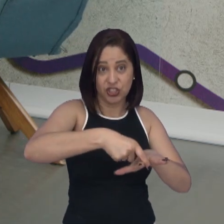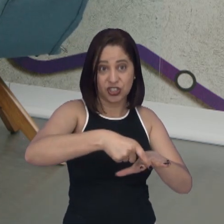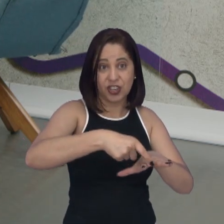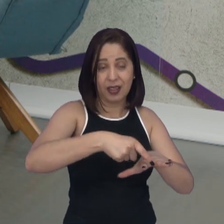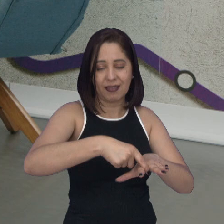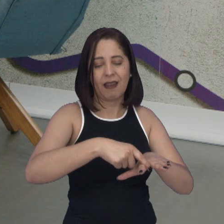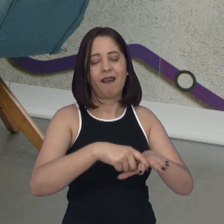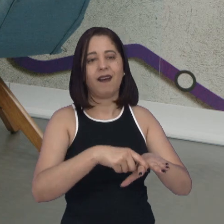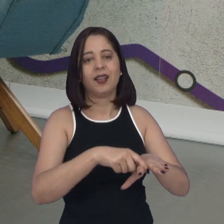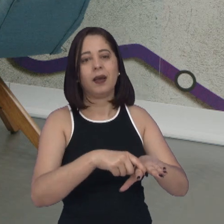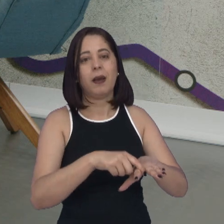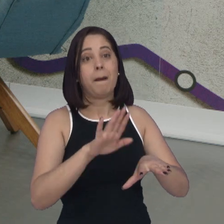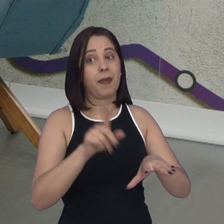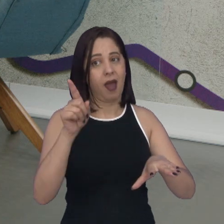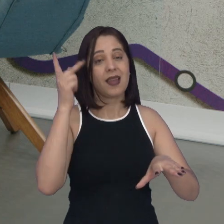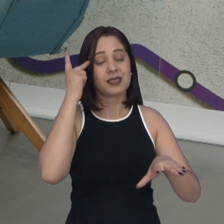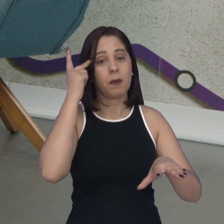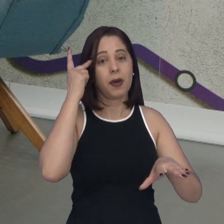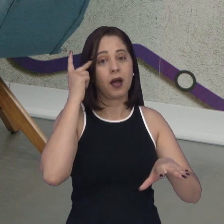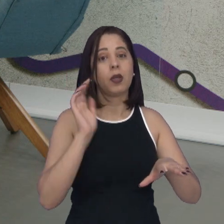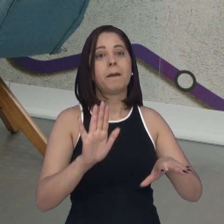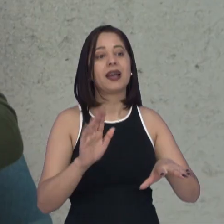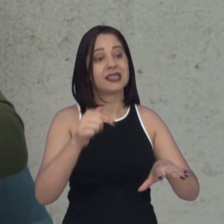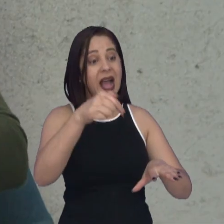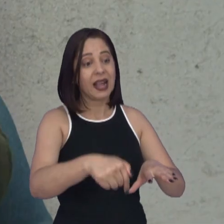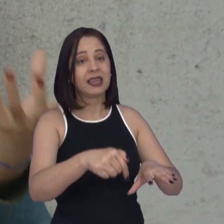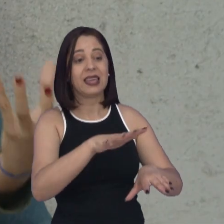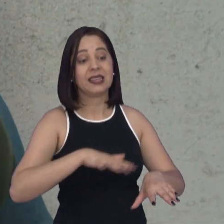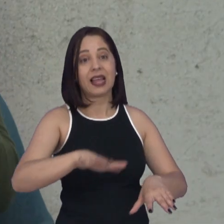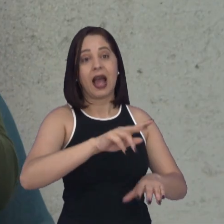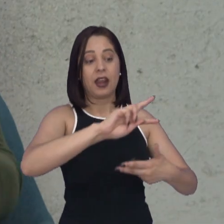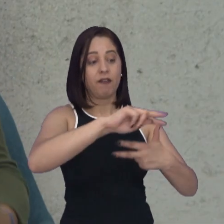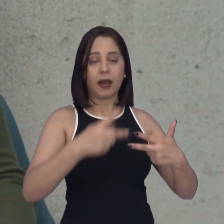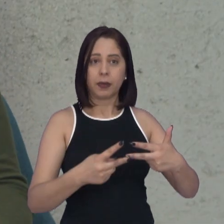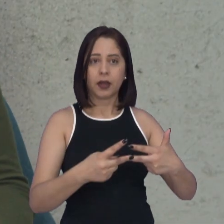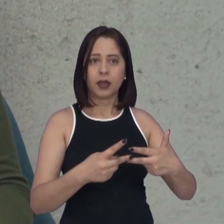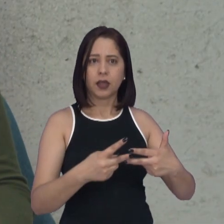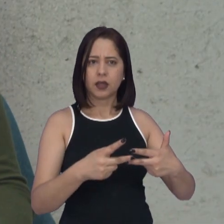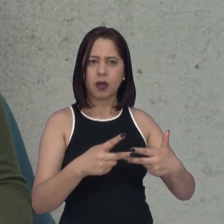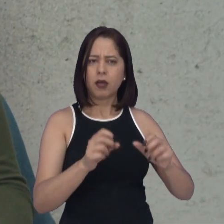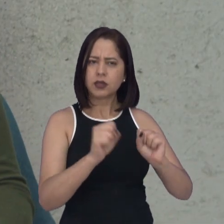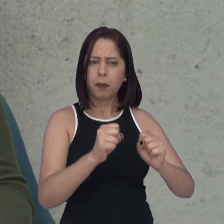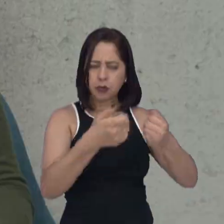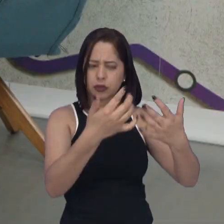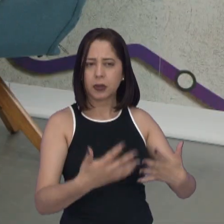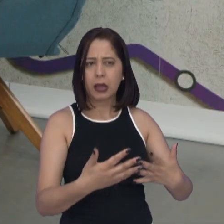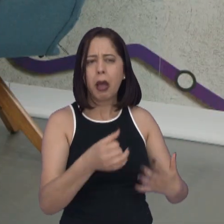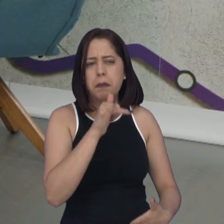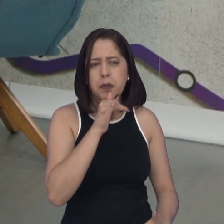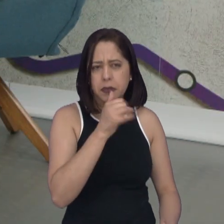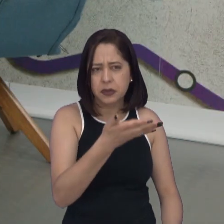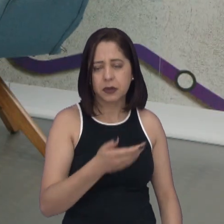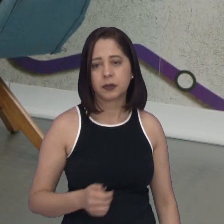marca, que vem fazendo esse trabalho, mas em São Paulo, né? Então, como trazer isso para a nossa região? Se você tiver exemplo da nossa região, também é importante, se você puder